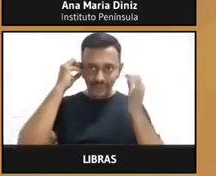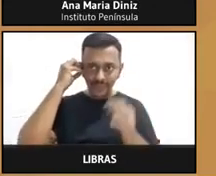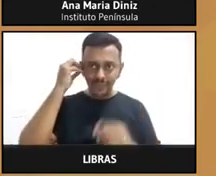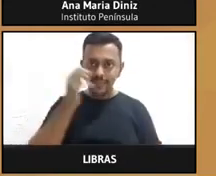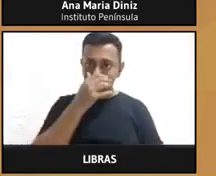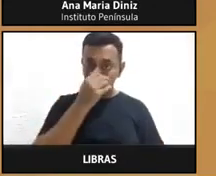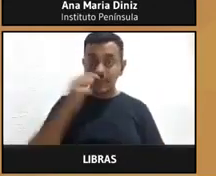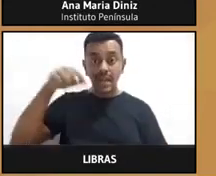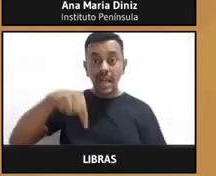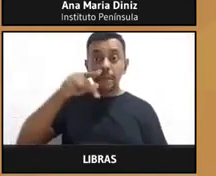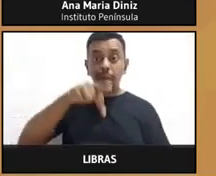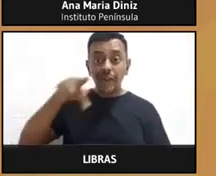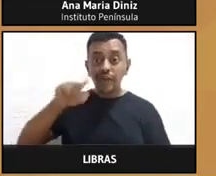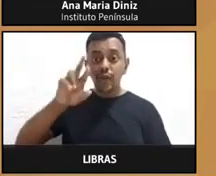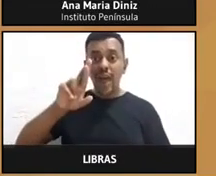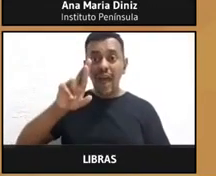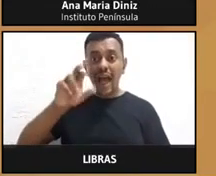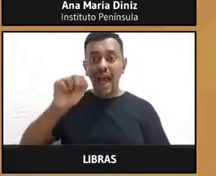do Brasil,